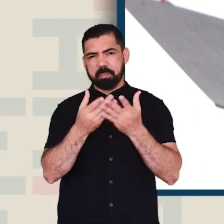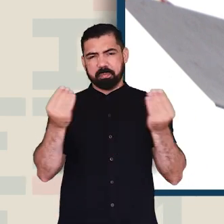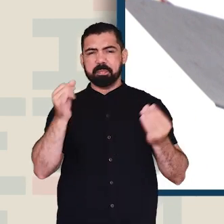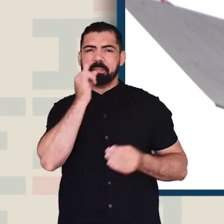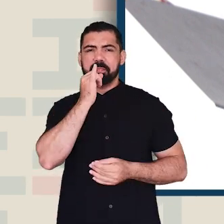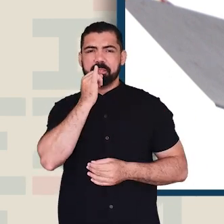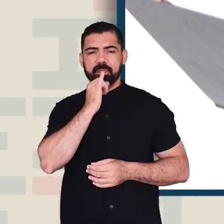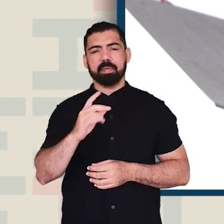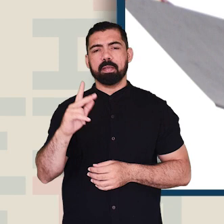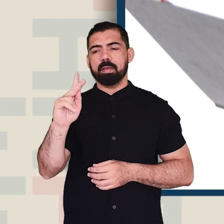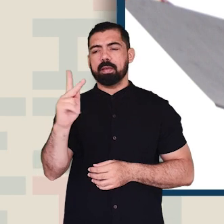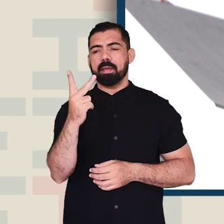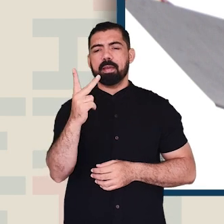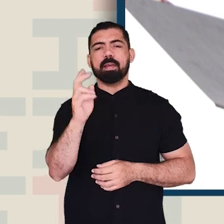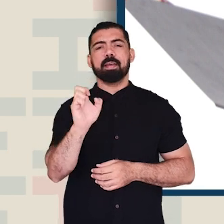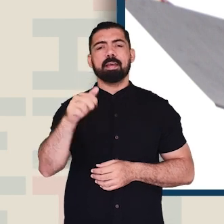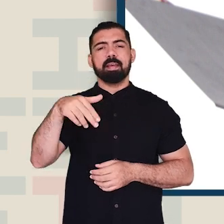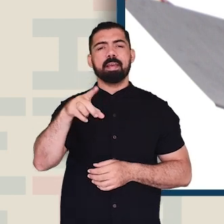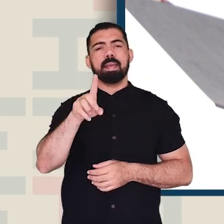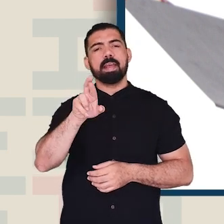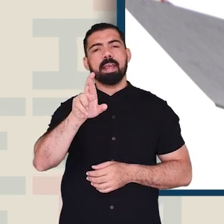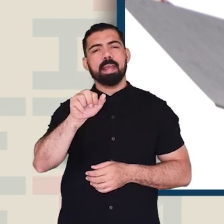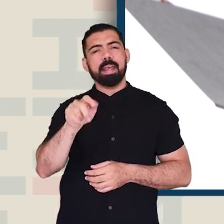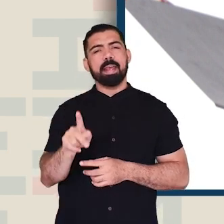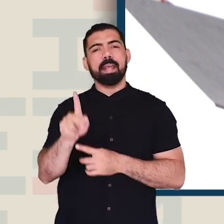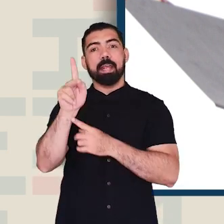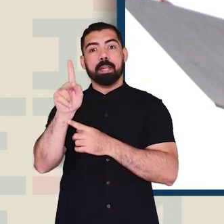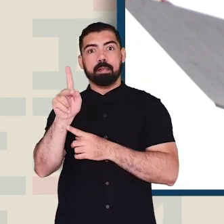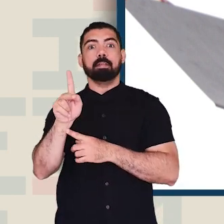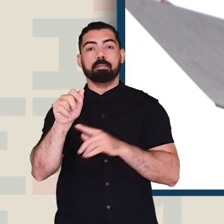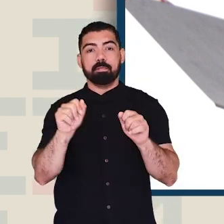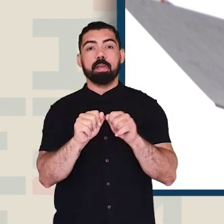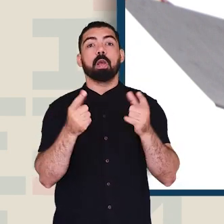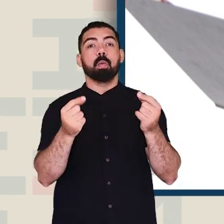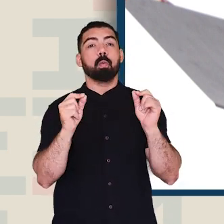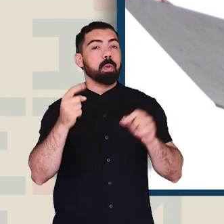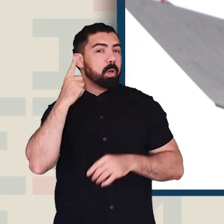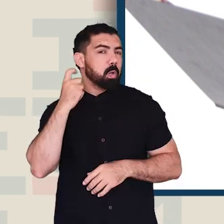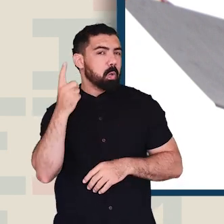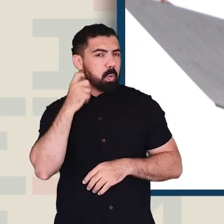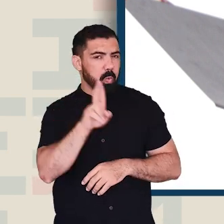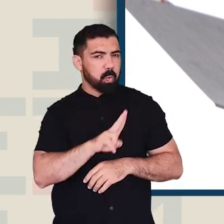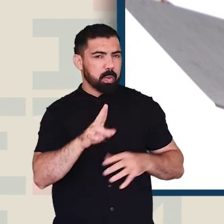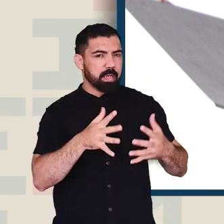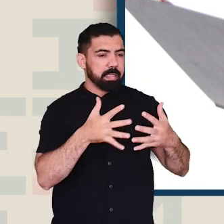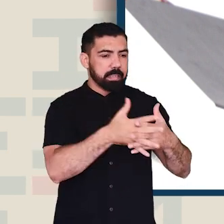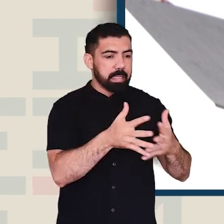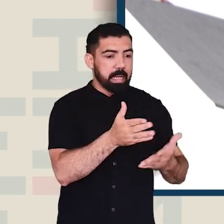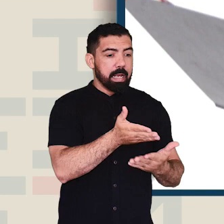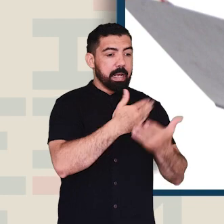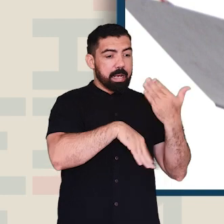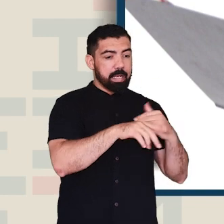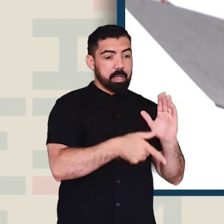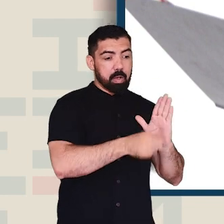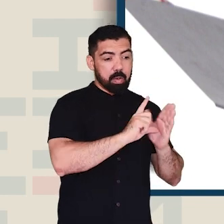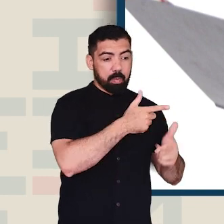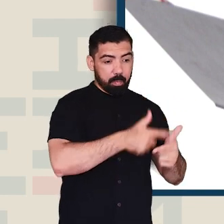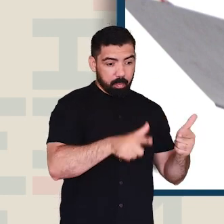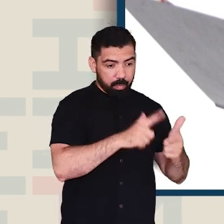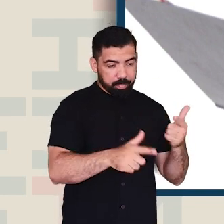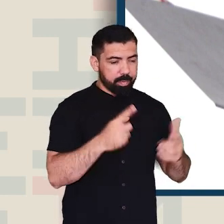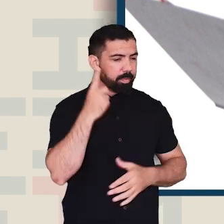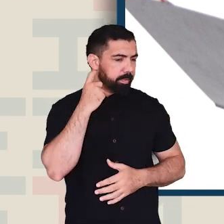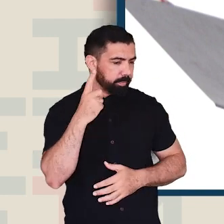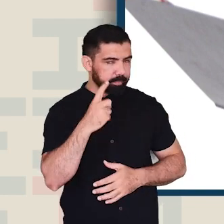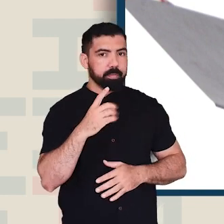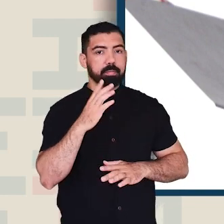forma de efeito, né? Criar um efeito sonoro a partir de uma coisa que antes era um problema. Então, para você ver